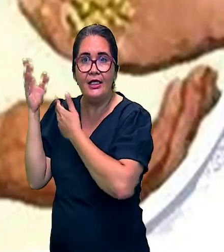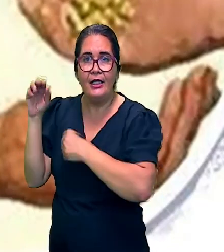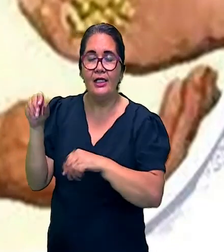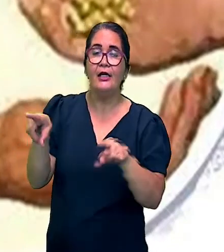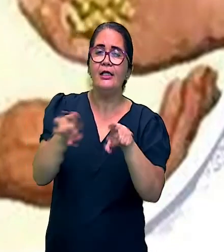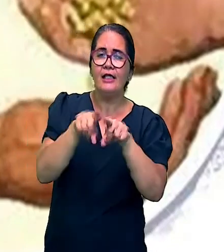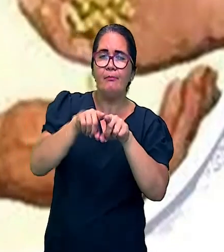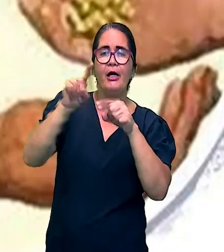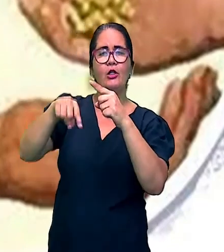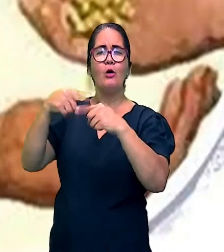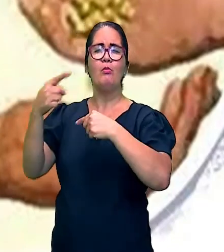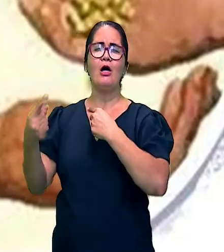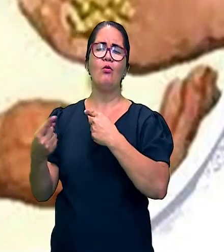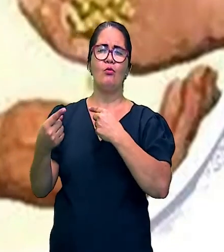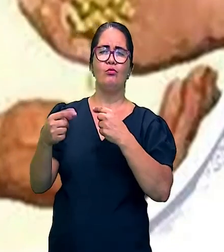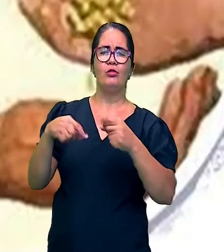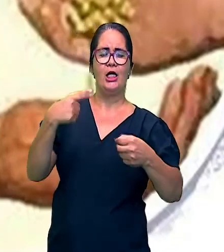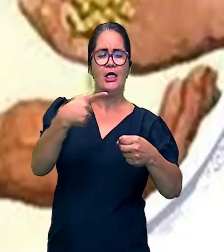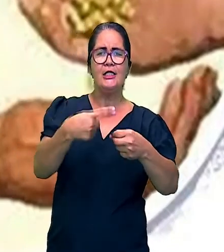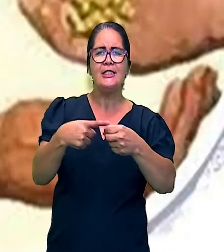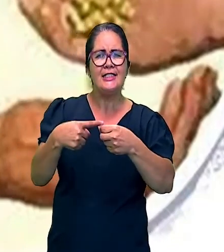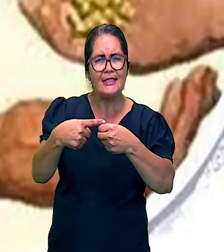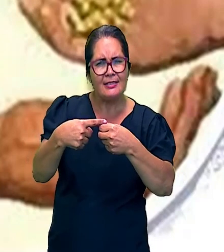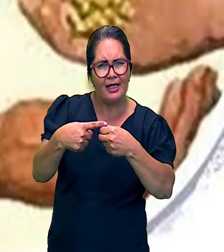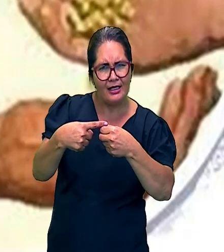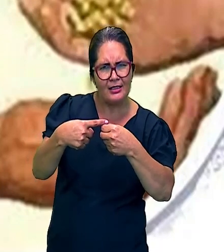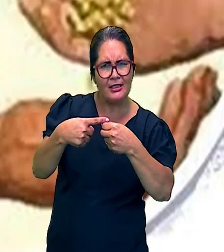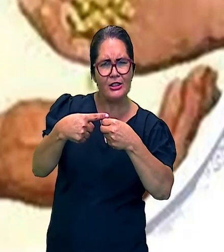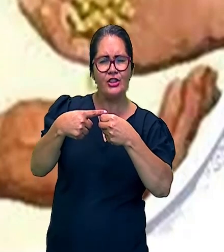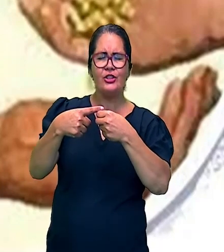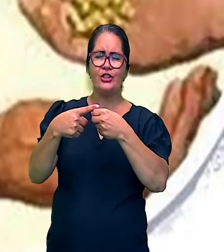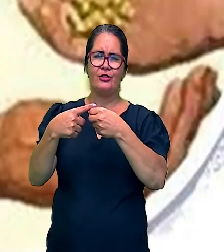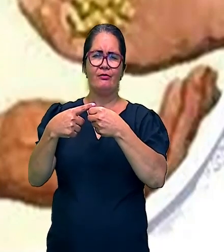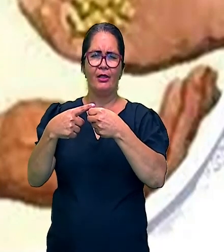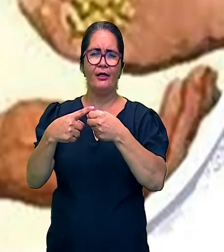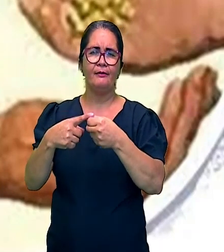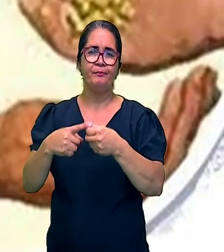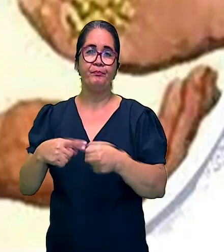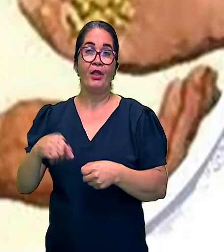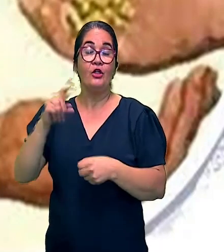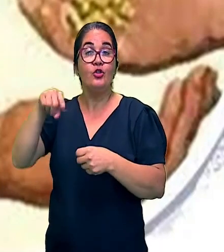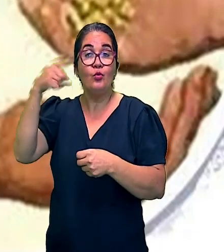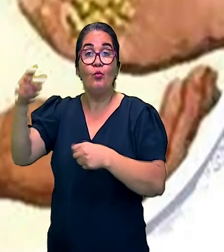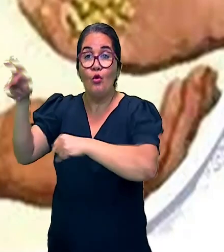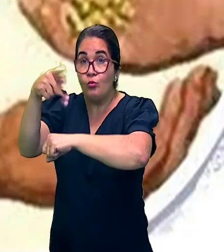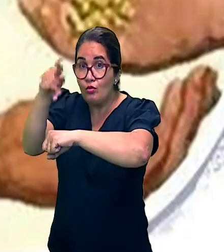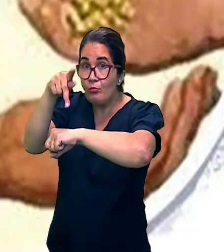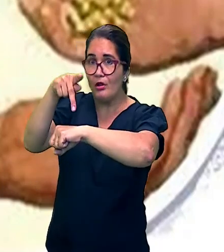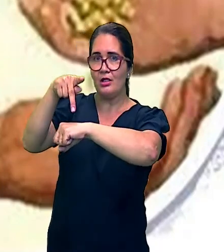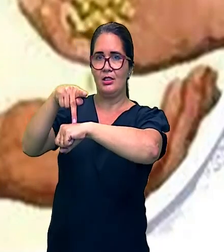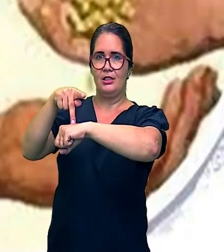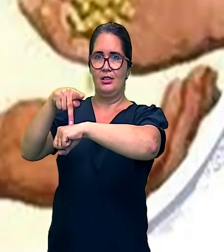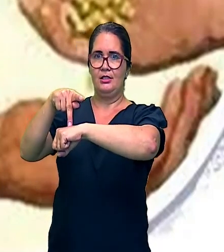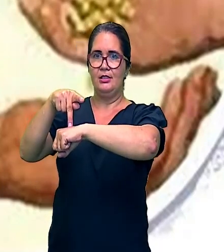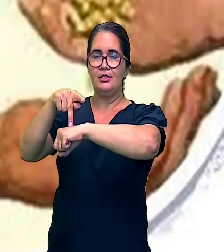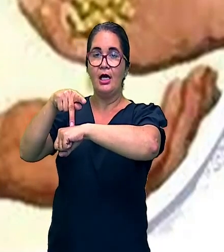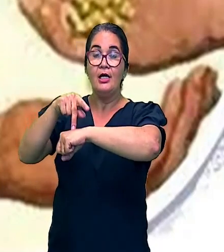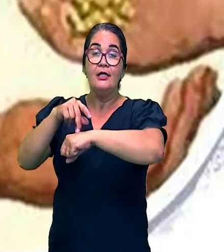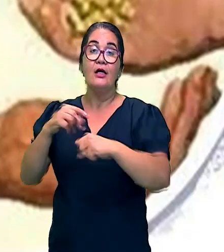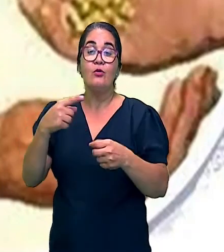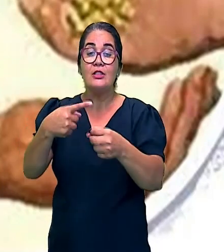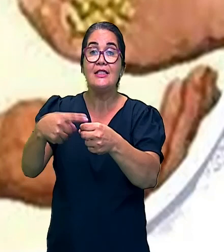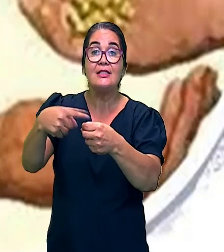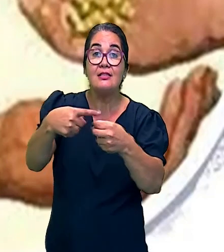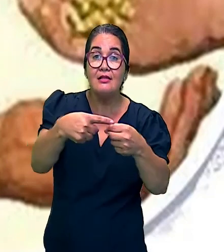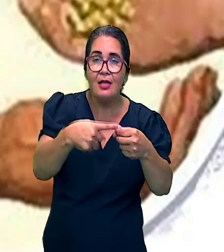Çatalhöyük, que fica na Turquia. Um nome meio difícil de falar. Até o momento, são as mais antigas que